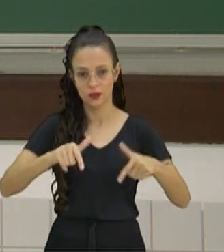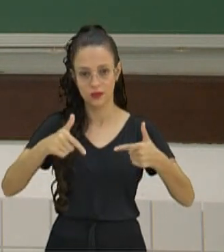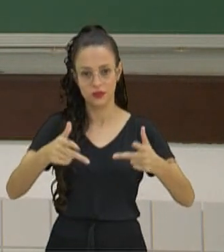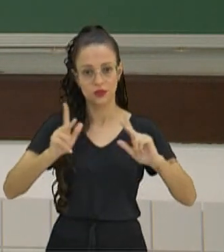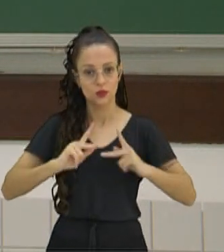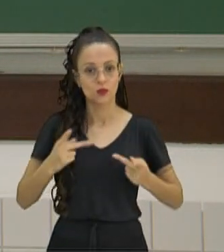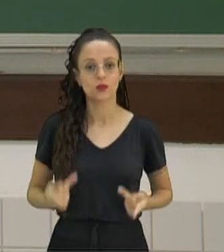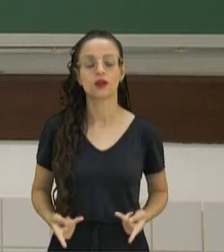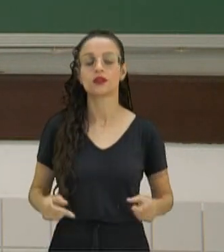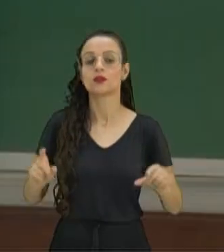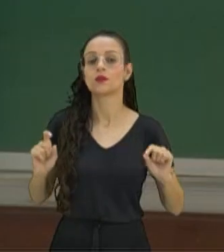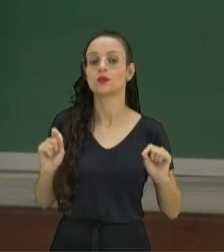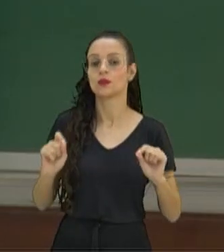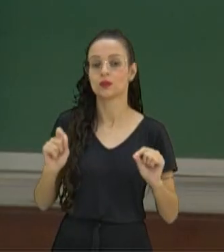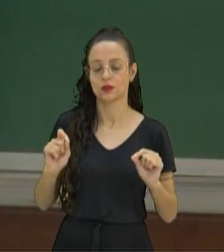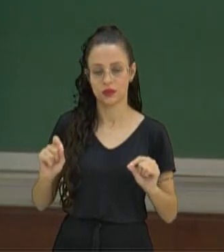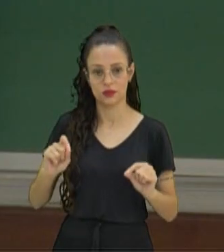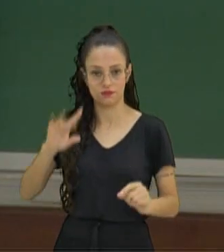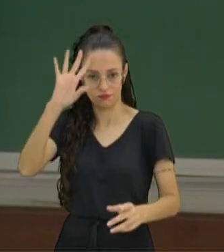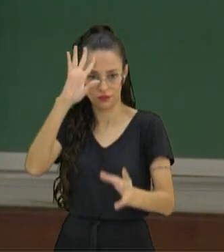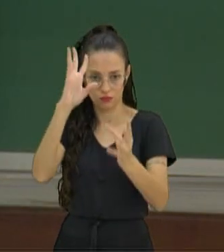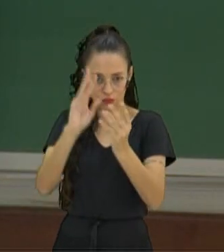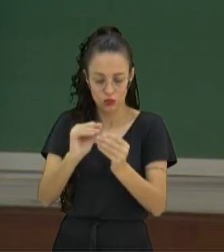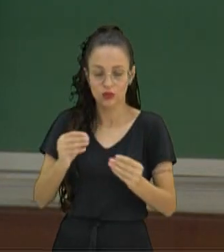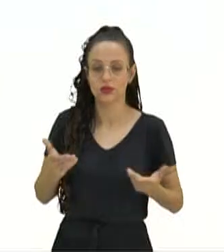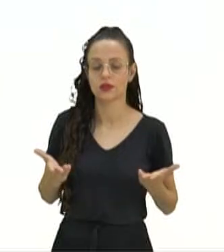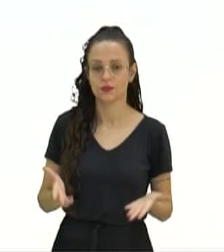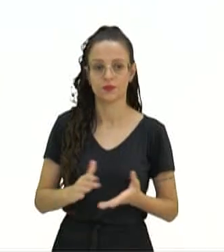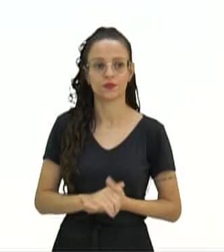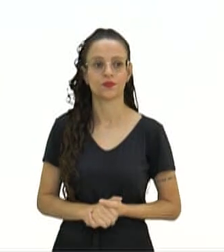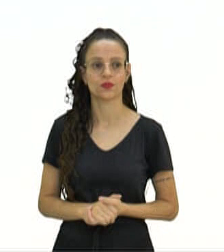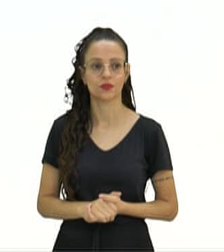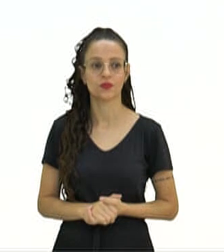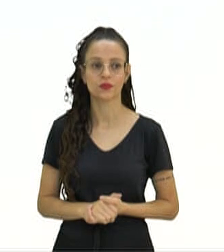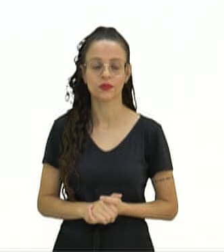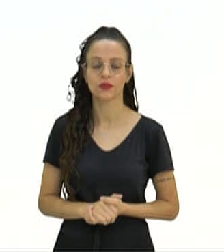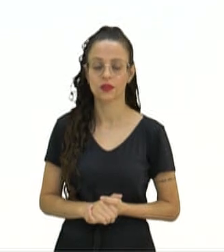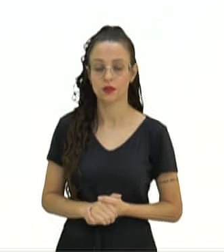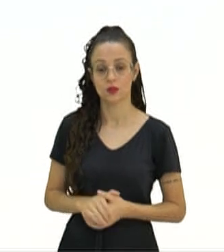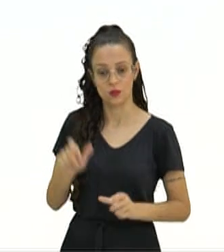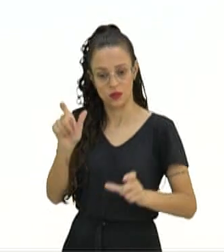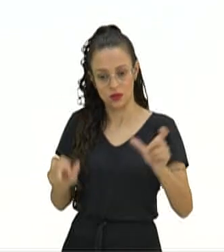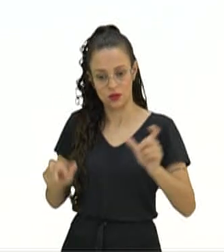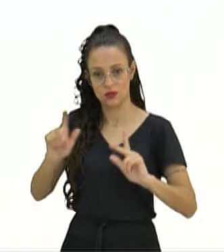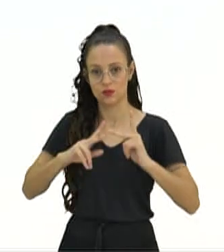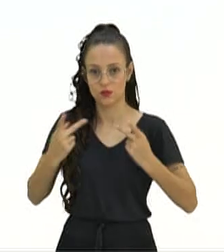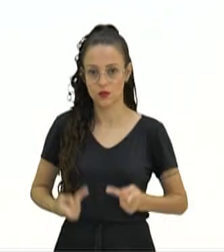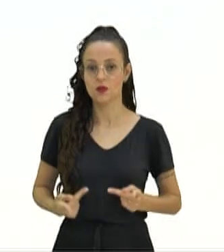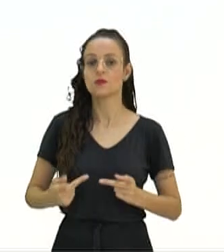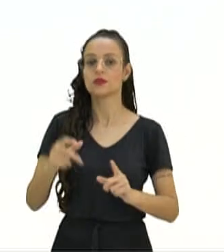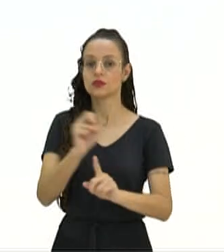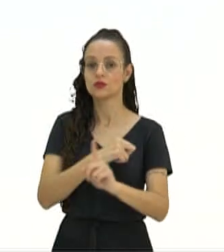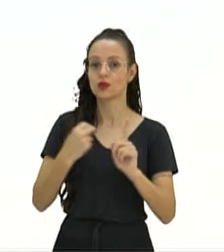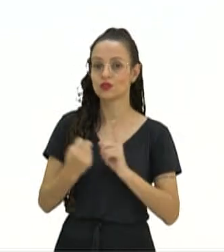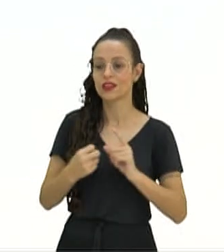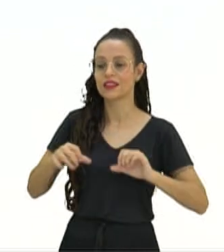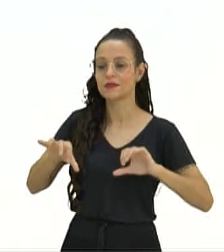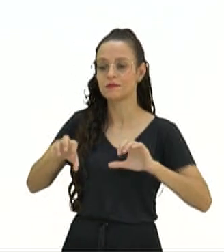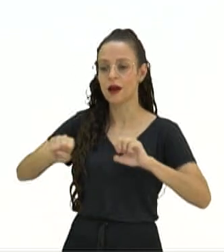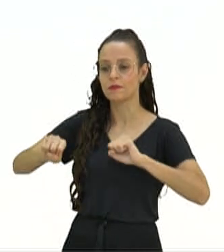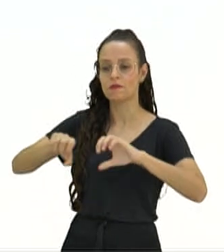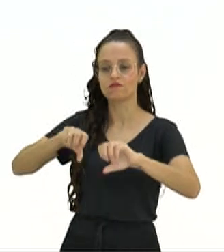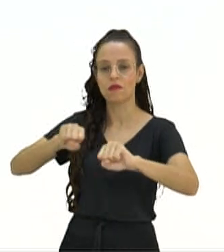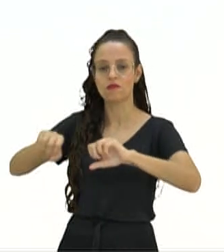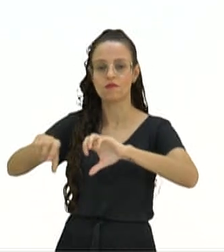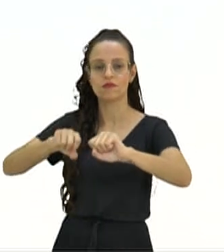Então, o que nós podemos concluir disso? Na forma como o homem em sociedade se apropria da natureza,